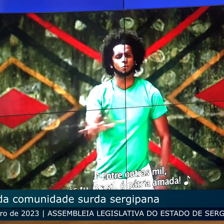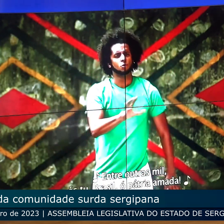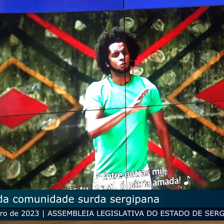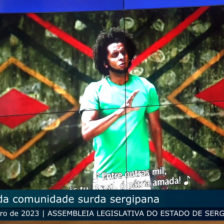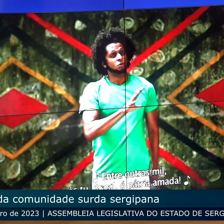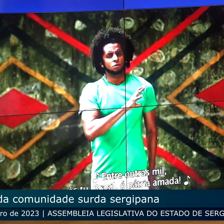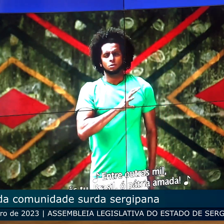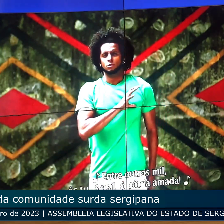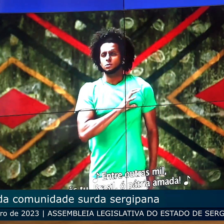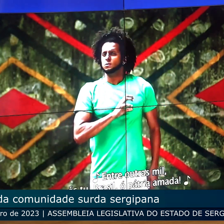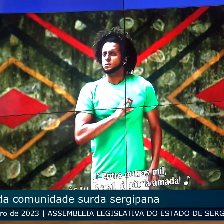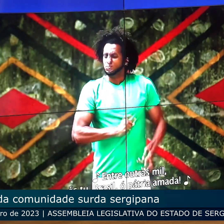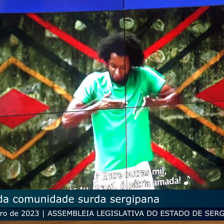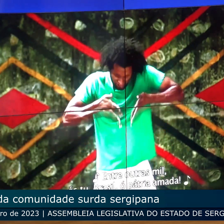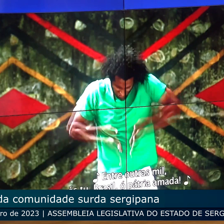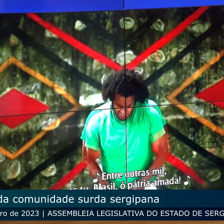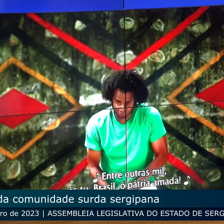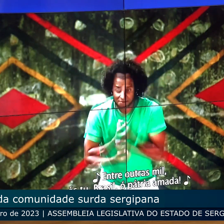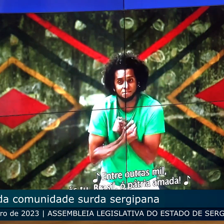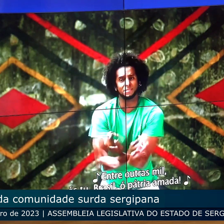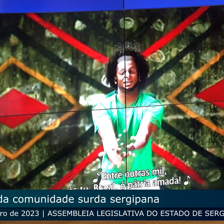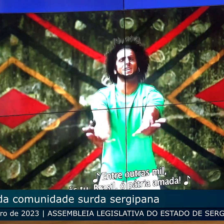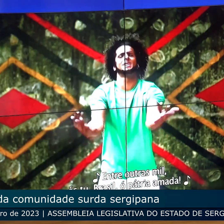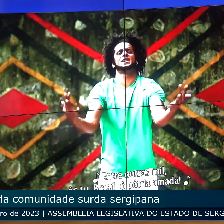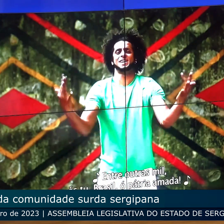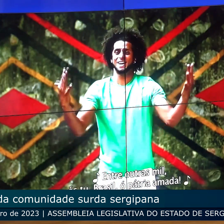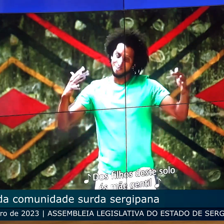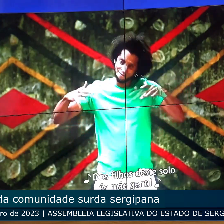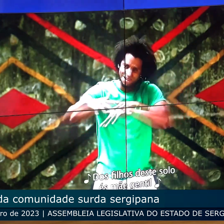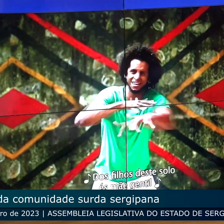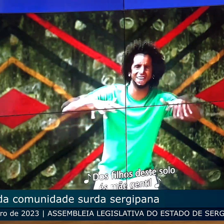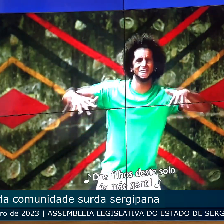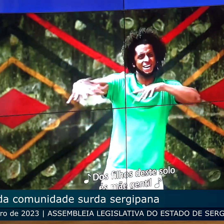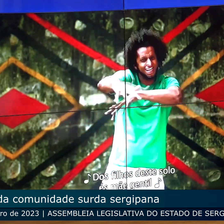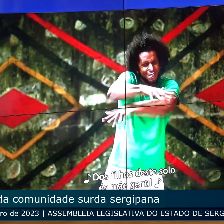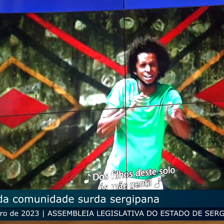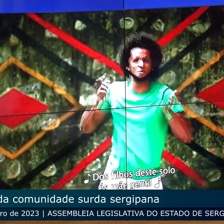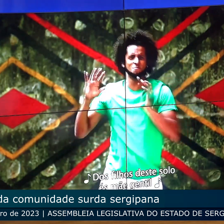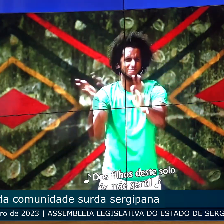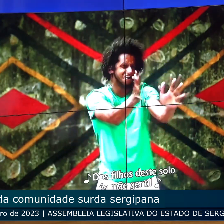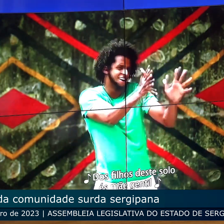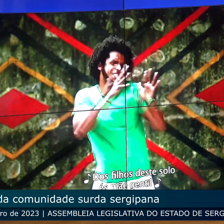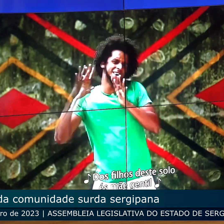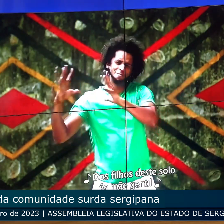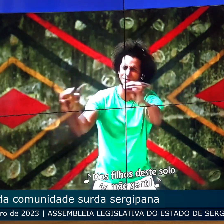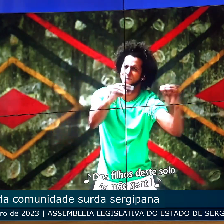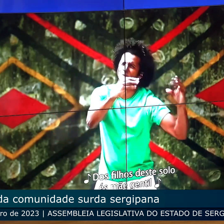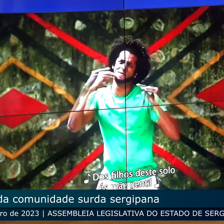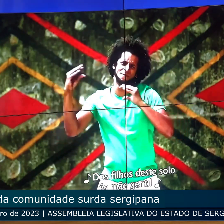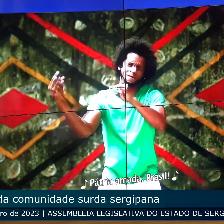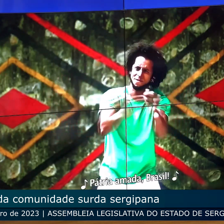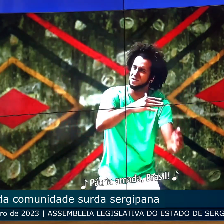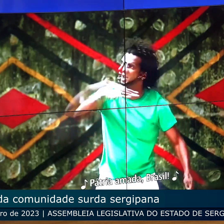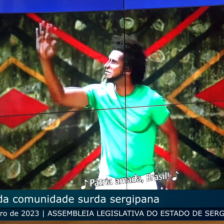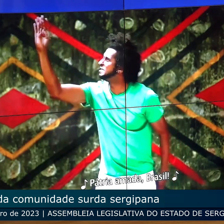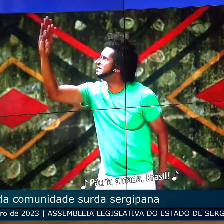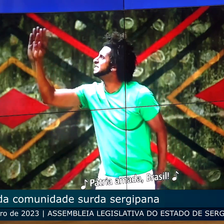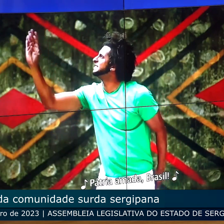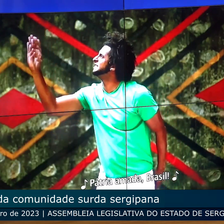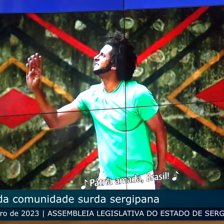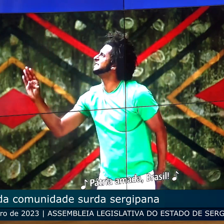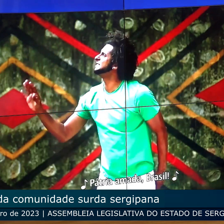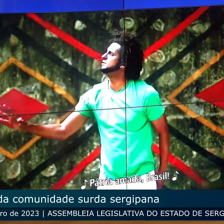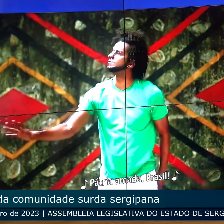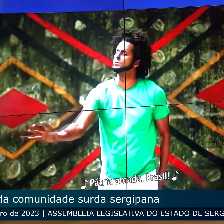Entre outras mil, és tu, Brasil, ó pátria amada. Dos filhos desse sol és mão, gente, pátria